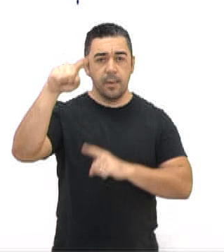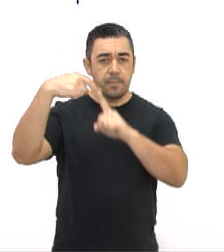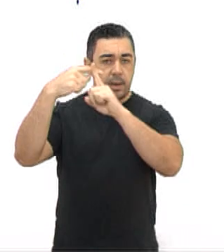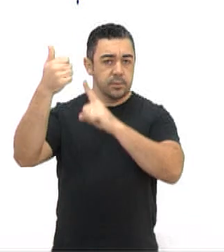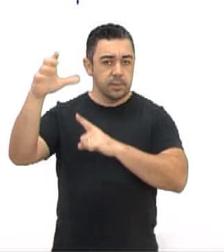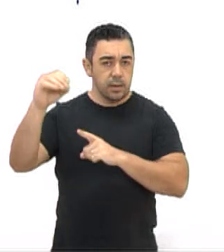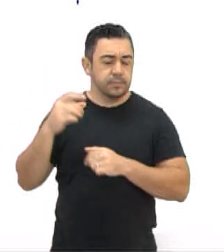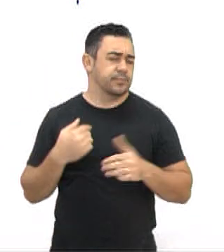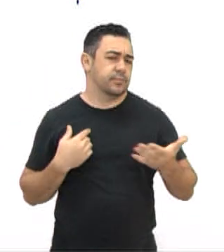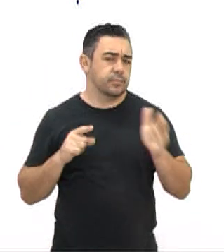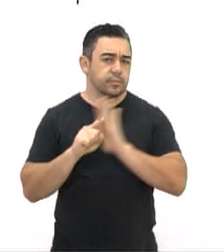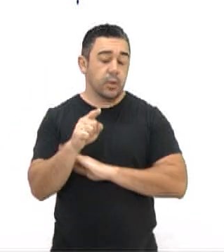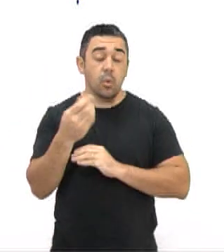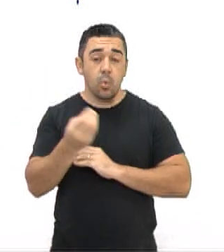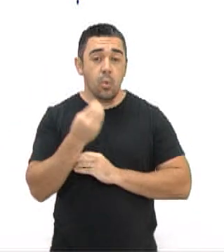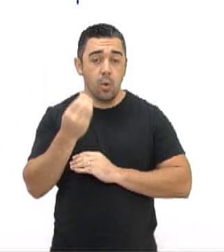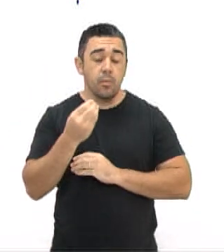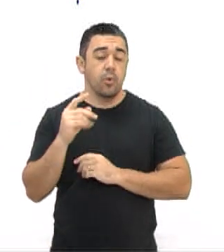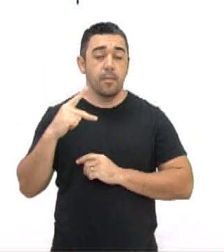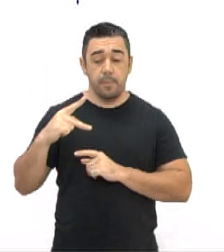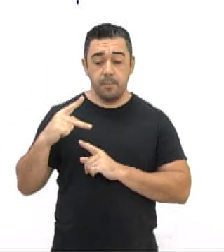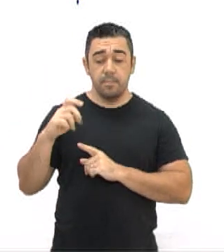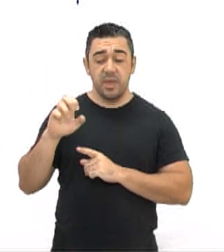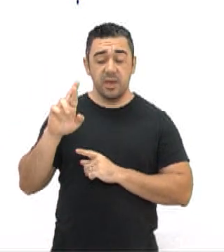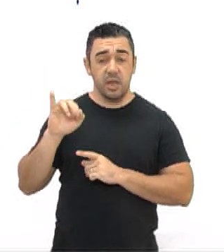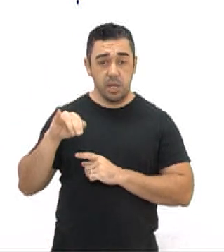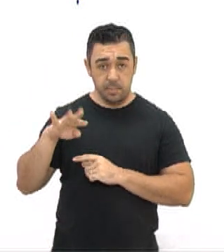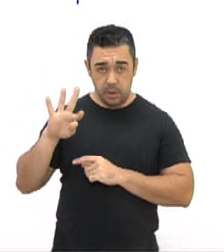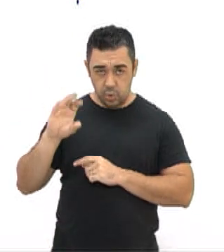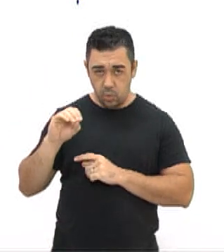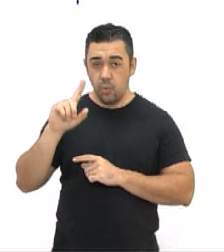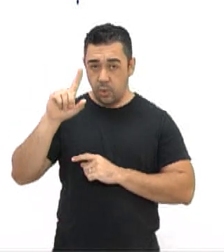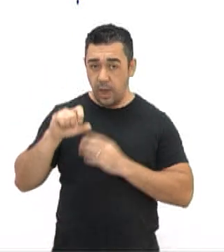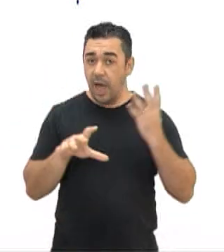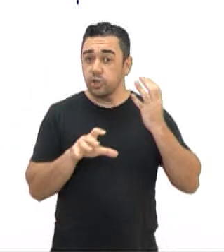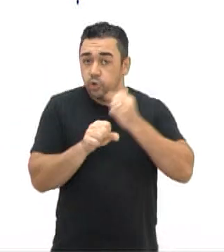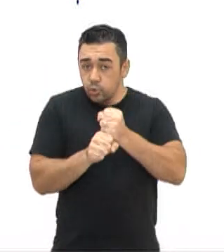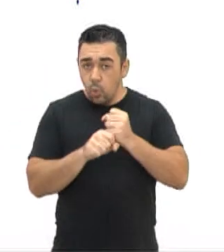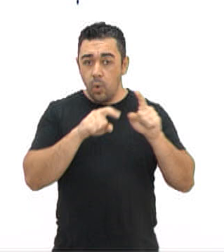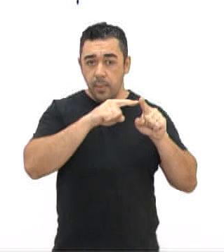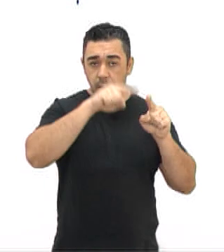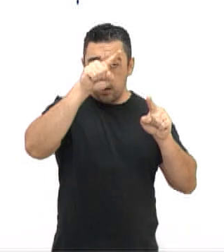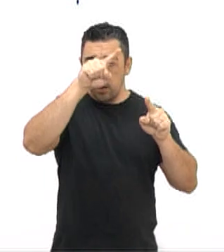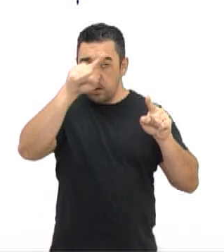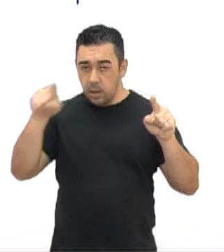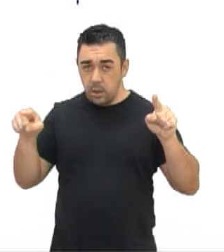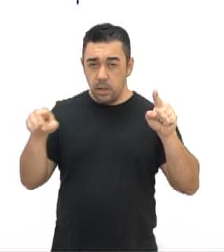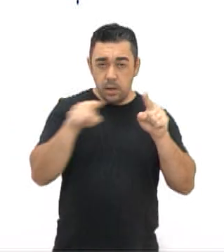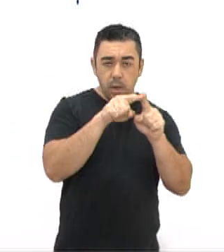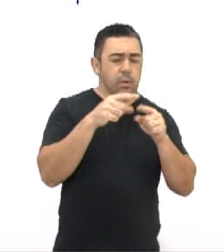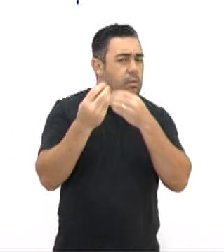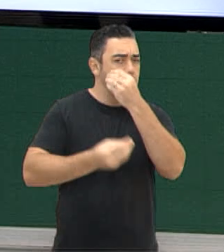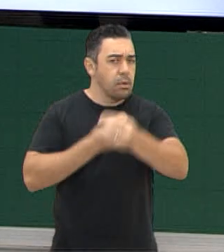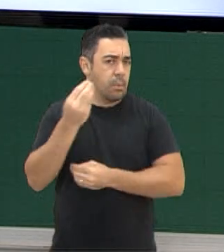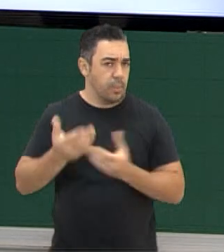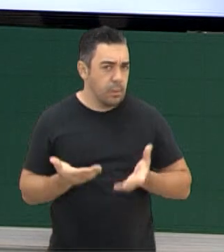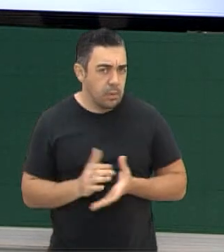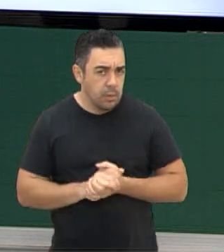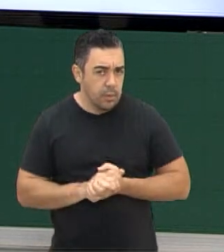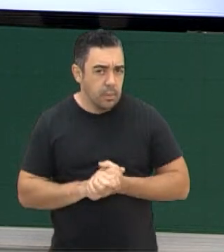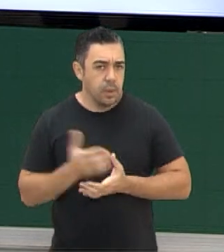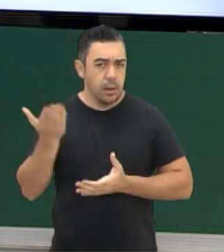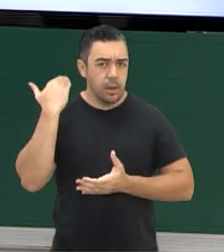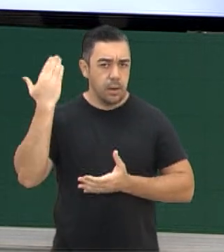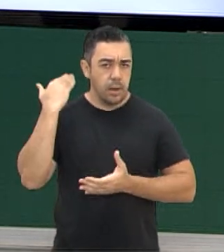10. Como o perímetro representa a soma das medidas dos lados, como é que vai ficar? Então, veja, no